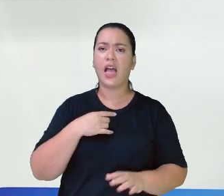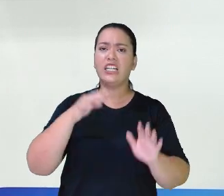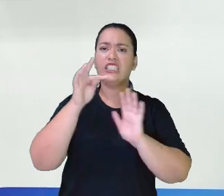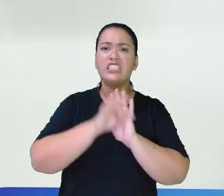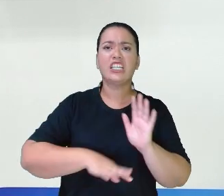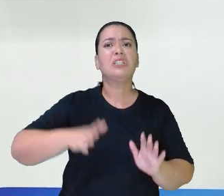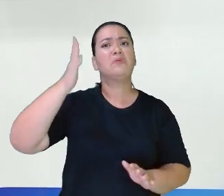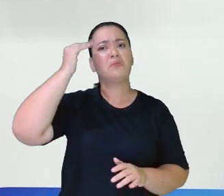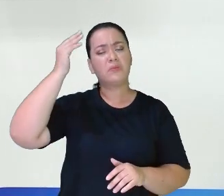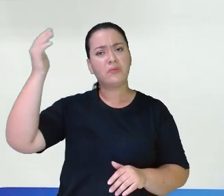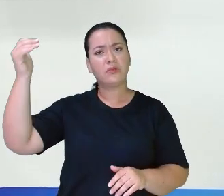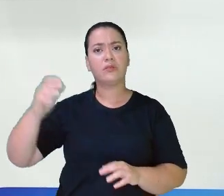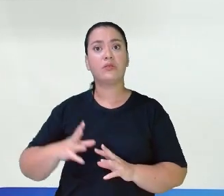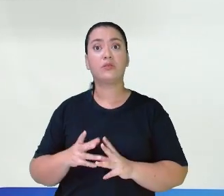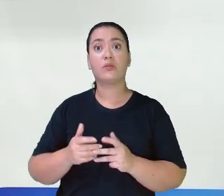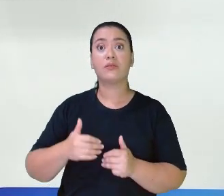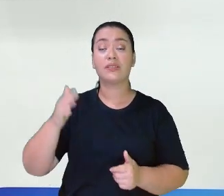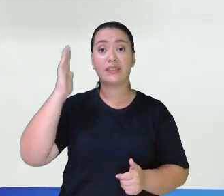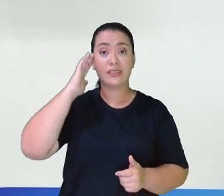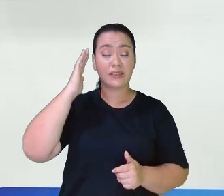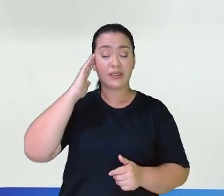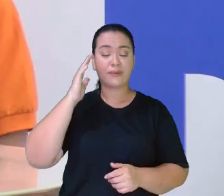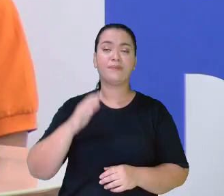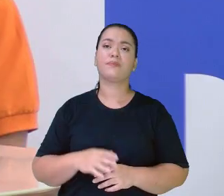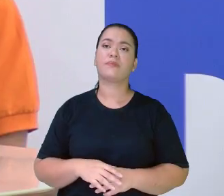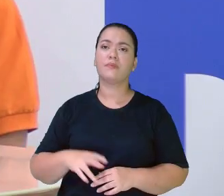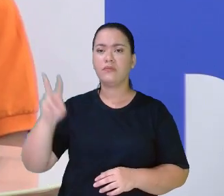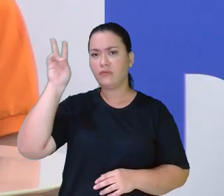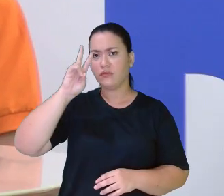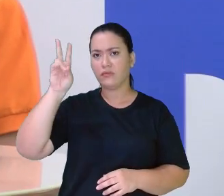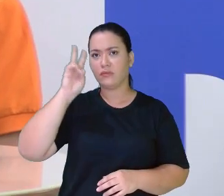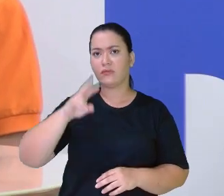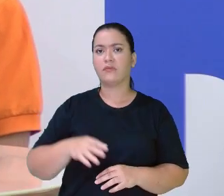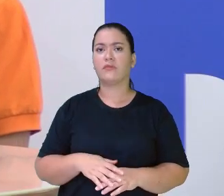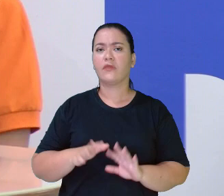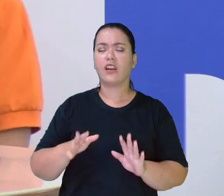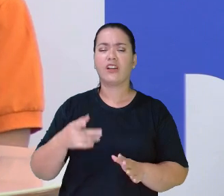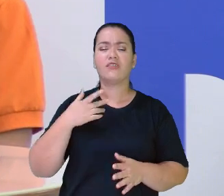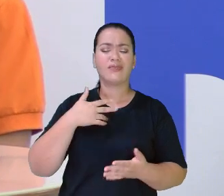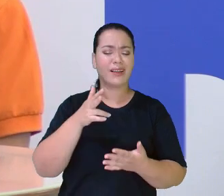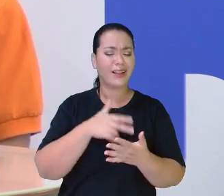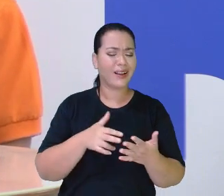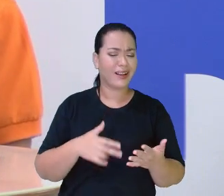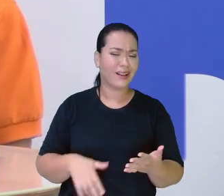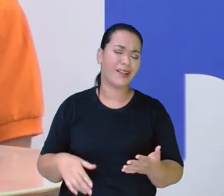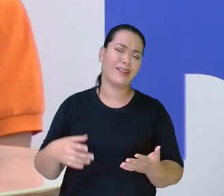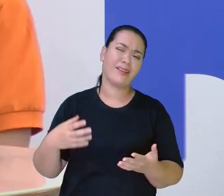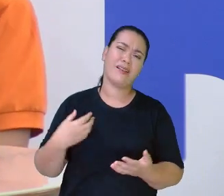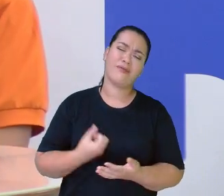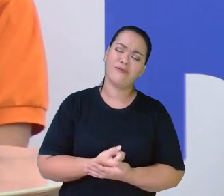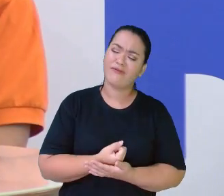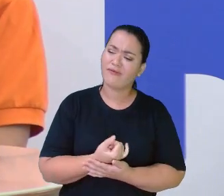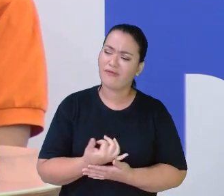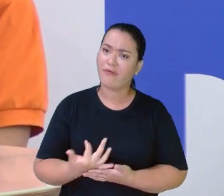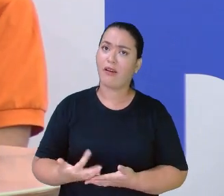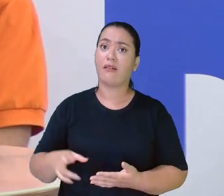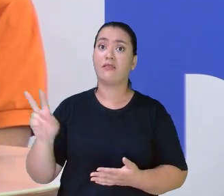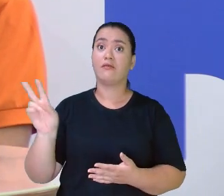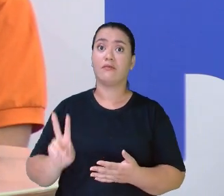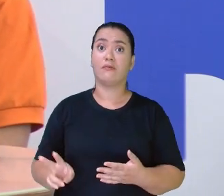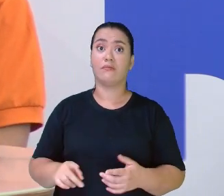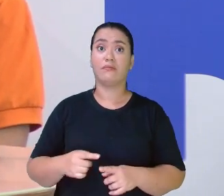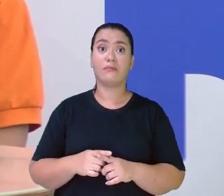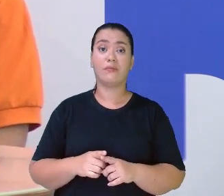conhecidíssimo, não é? Todo mundo sabe contar a história. Eu já li várias vezes essa fábula. Já trabalhei outras, inclusive, mas o formato...